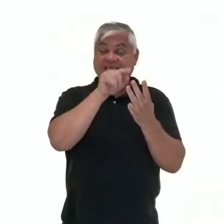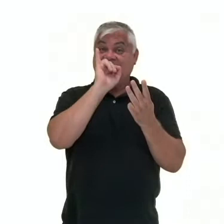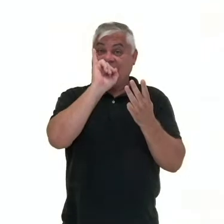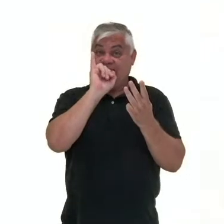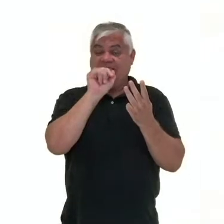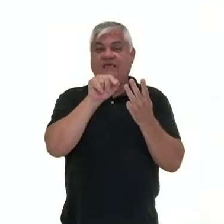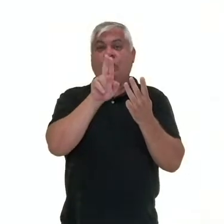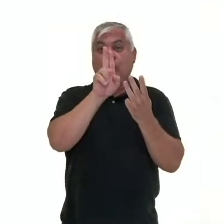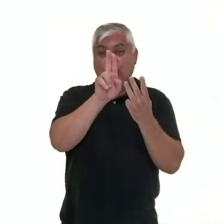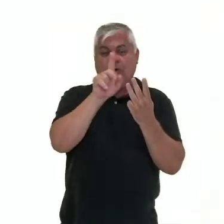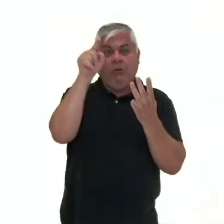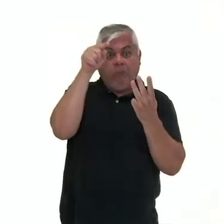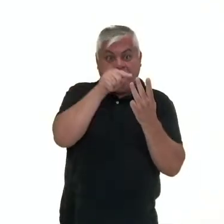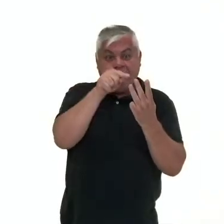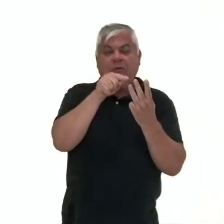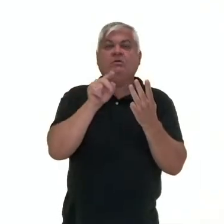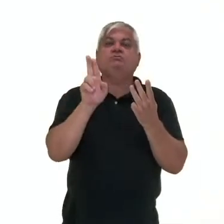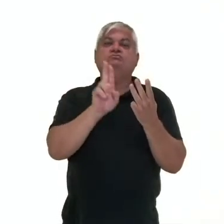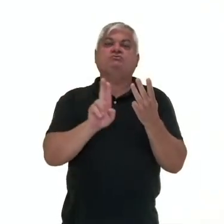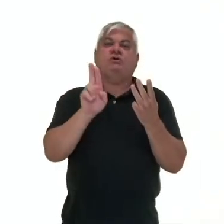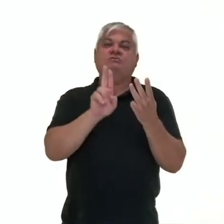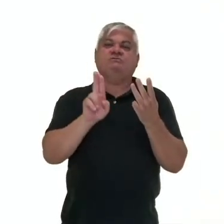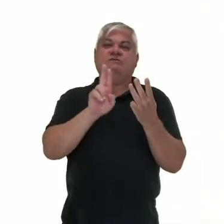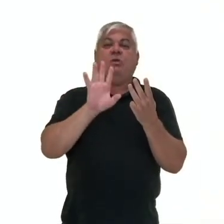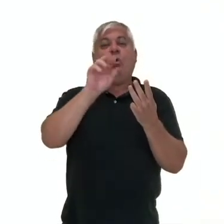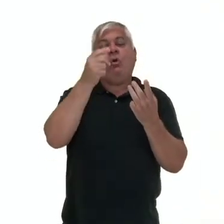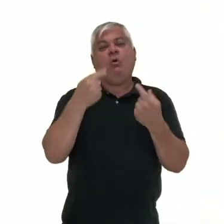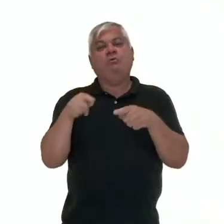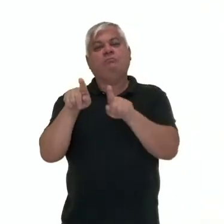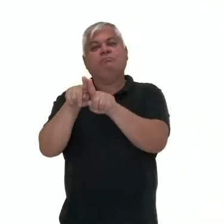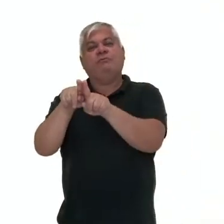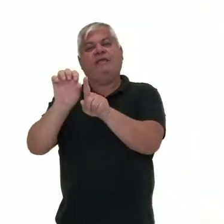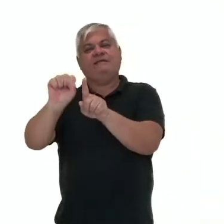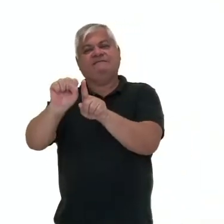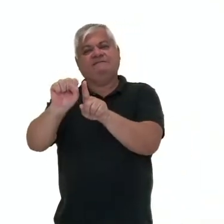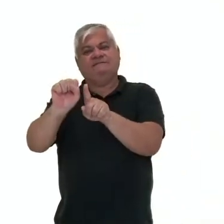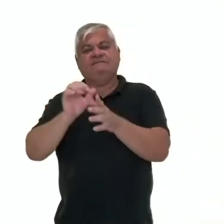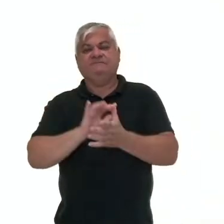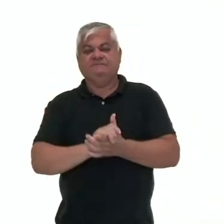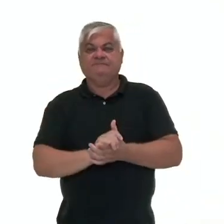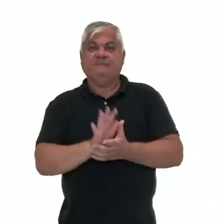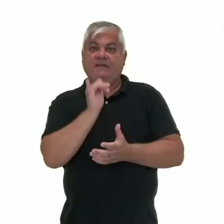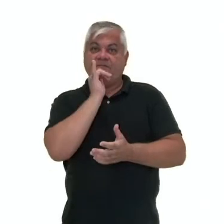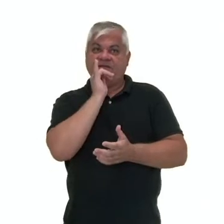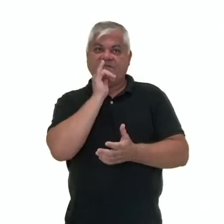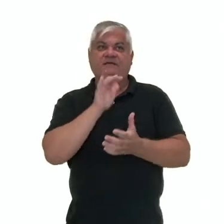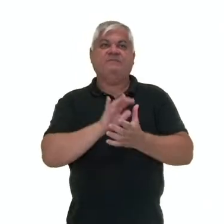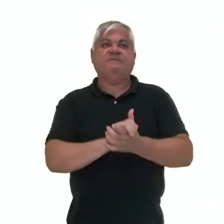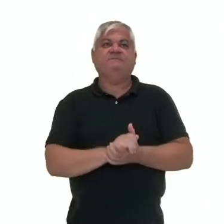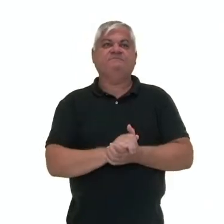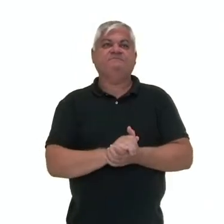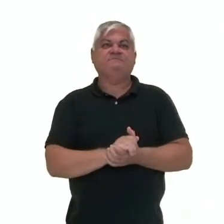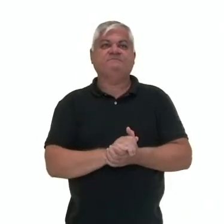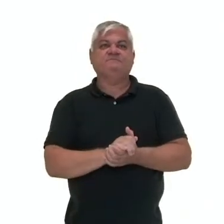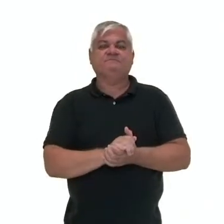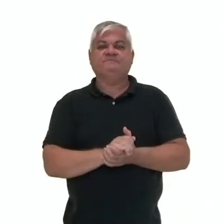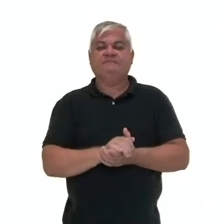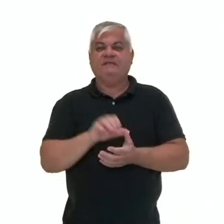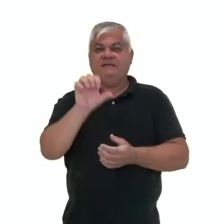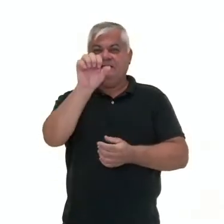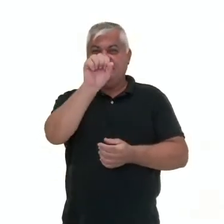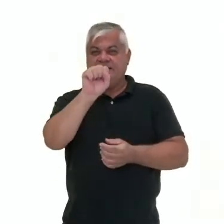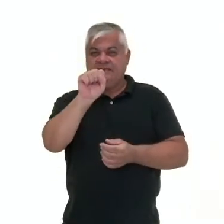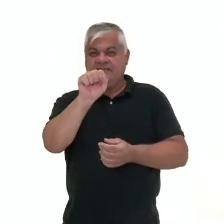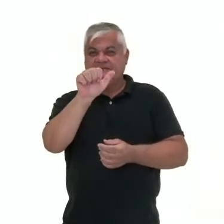U estejam sozinhos ou acompanhados de S. Por exemplo, olha a palavrinha aqui, ó,